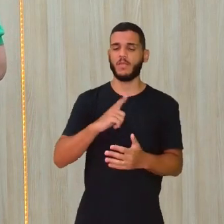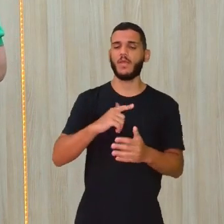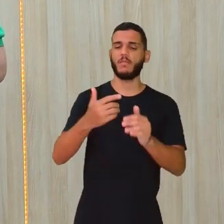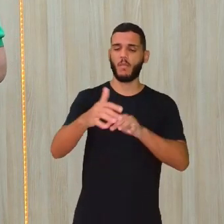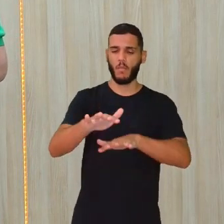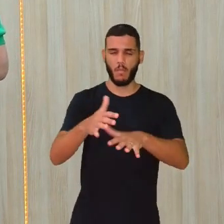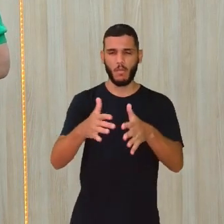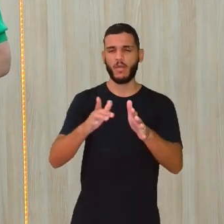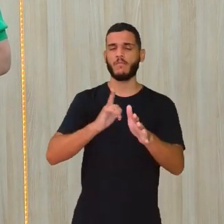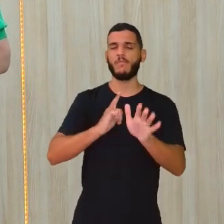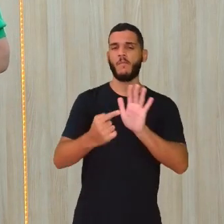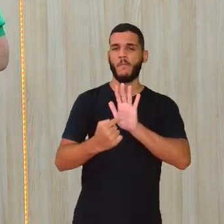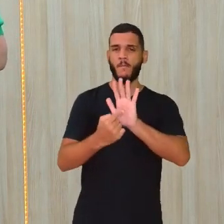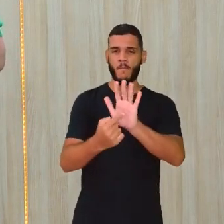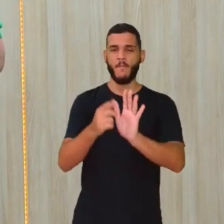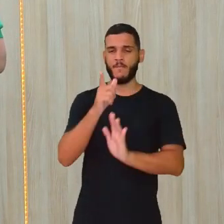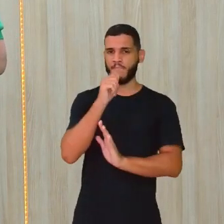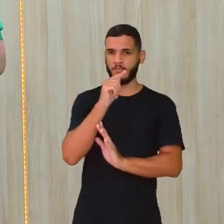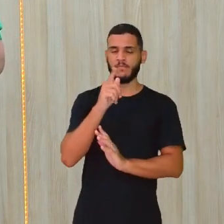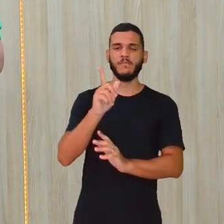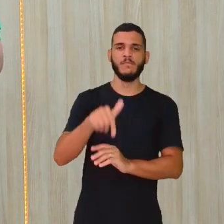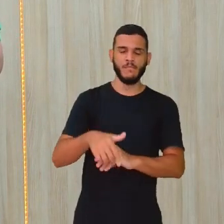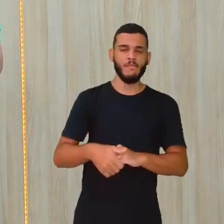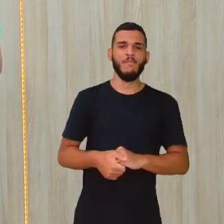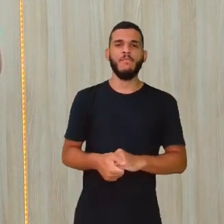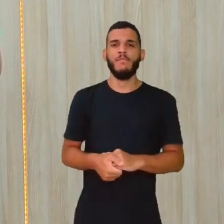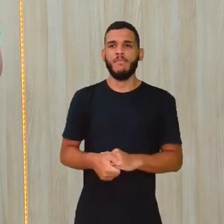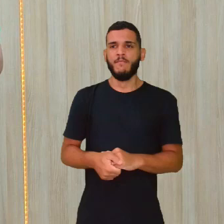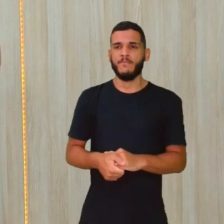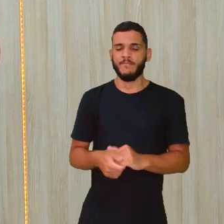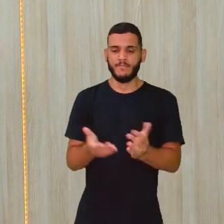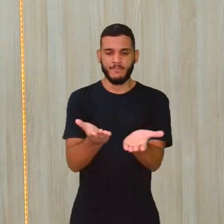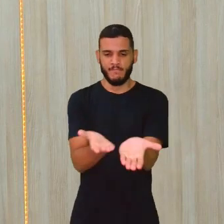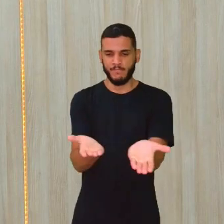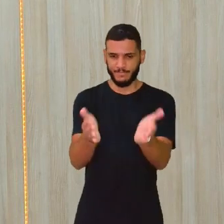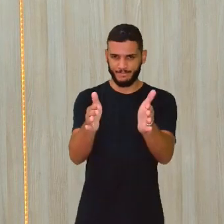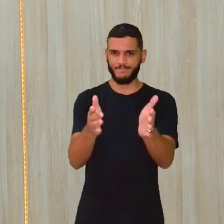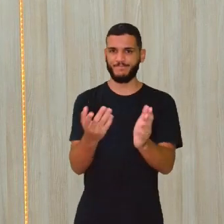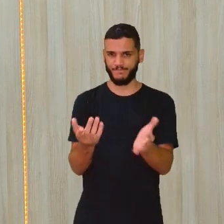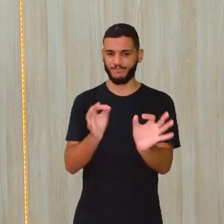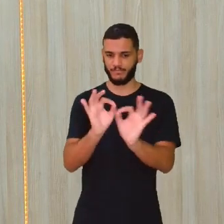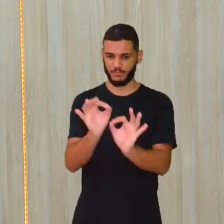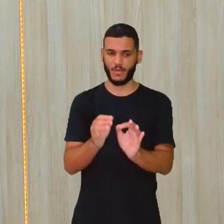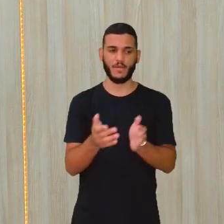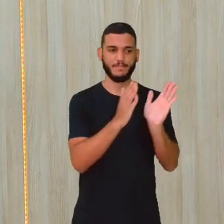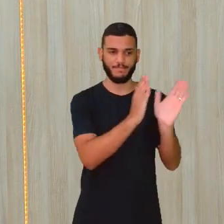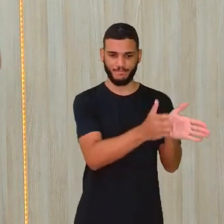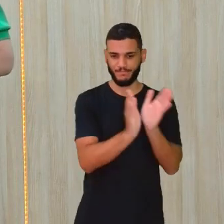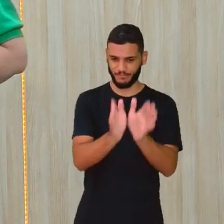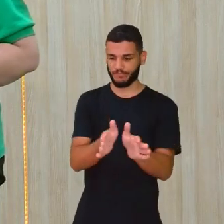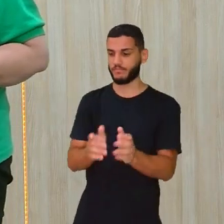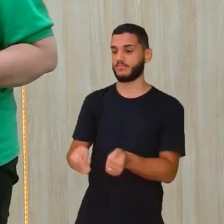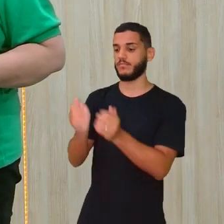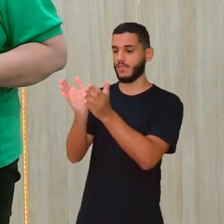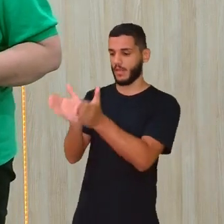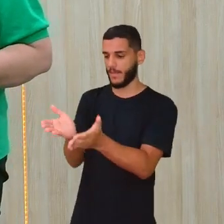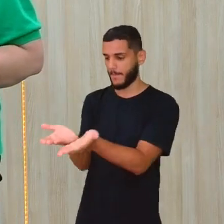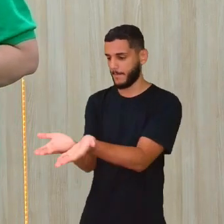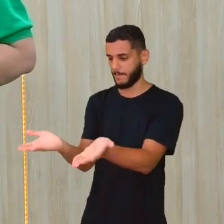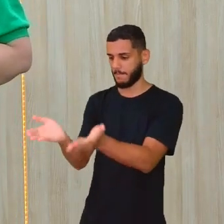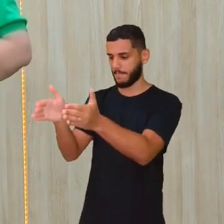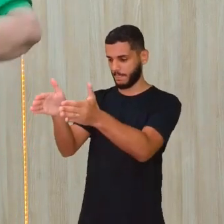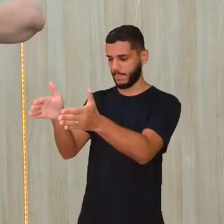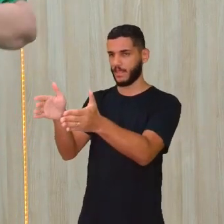representação aí do líquido, a água no estado líquido, ela está aí, olha, nessa organização. E na terceira etapa,